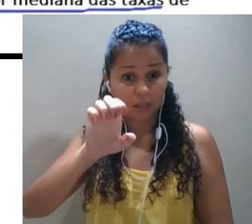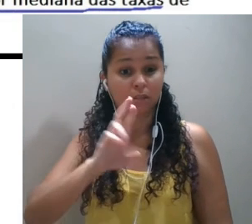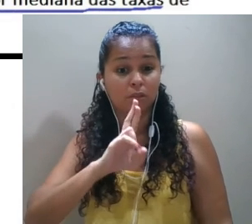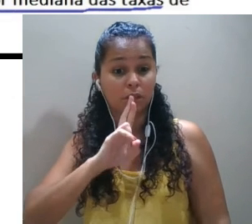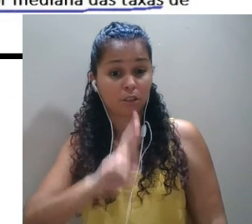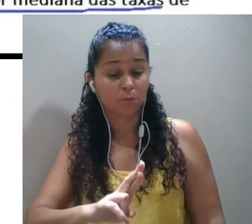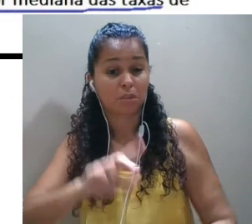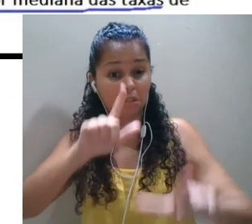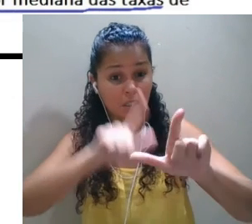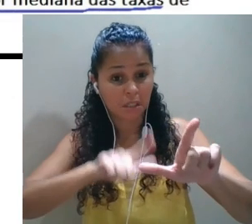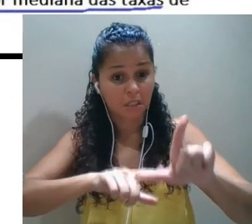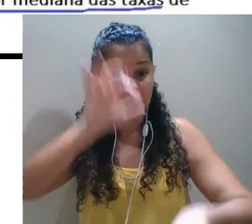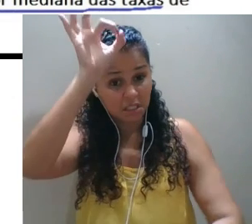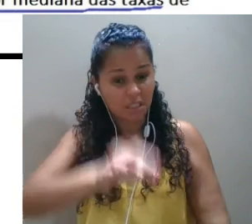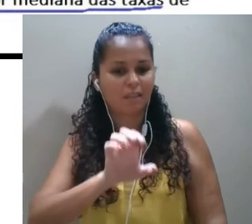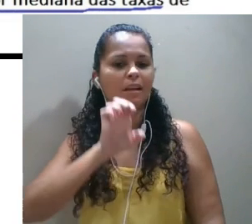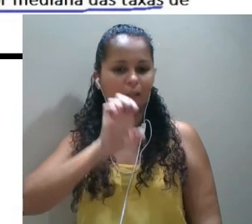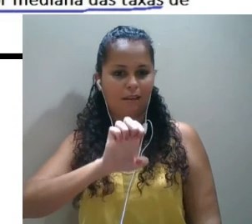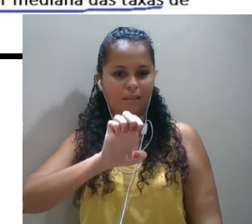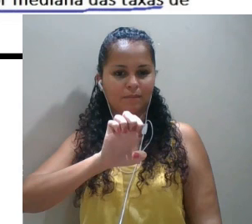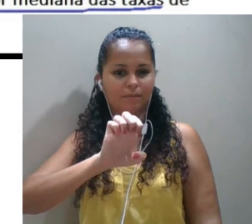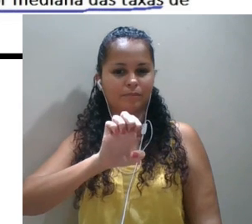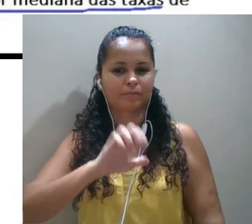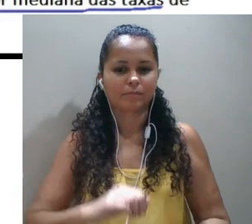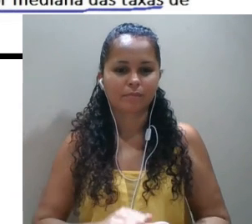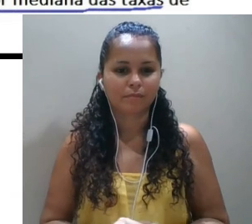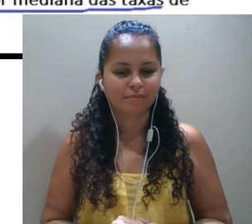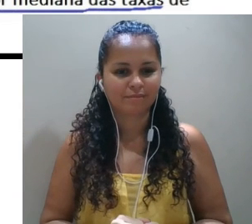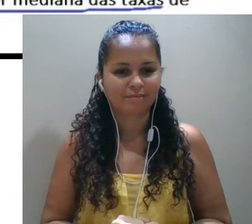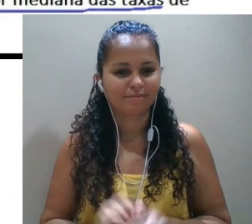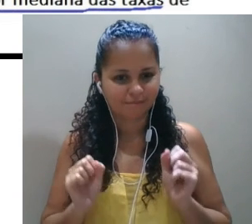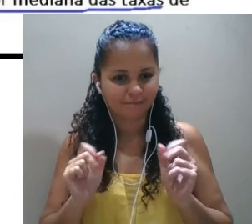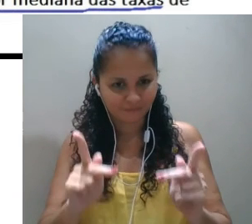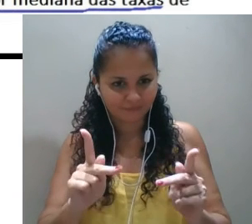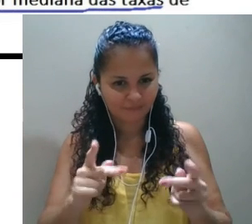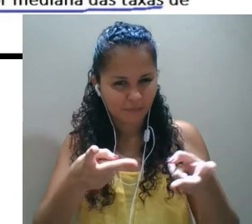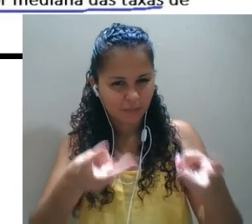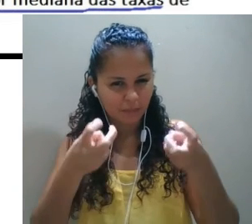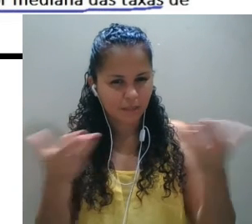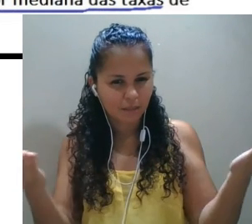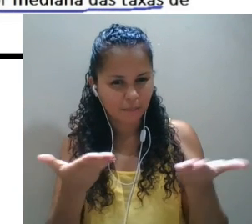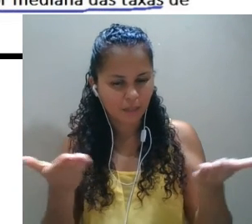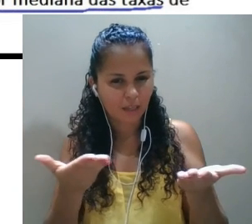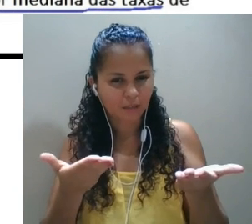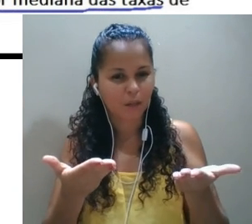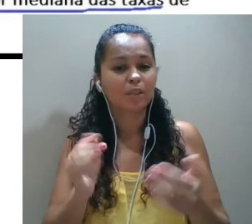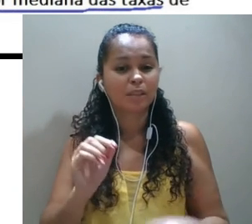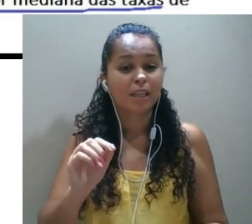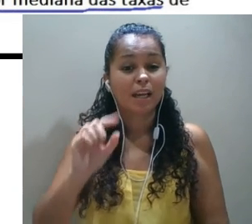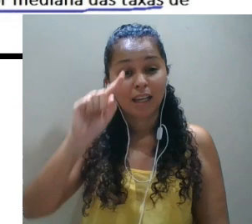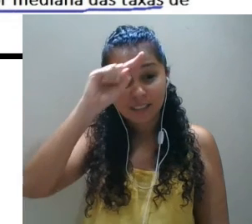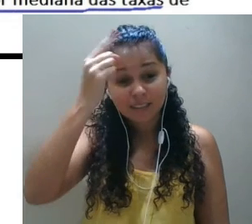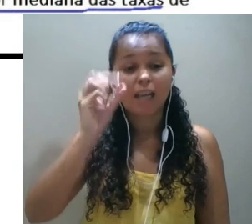letrinha certa aqui como sendo a própria letra E. Beleza, pessoal? Reparem que agora, então, a gente abordou a ideia de mediana. Então, hoje